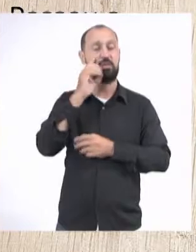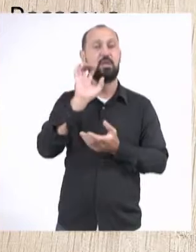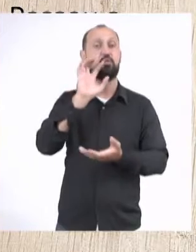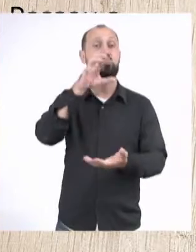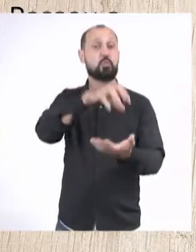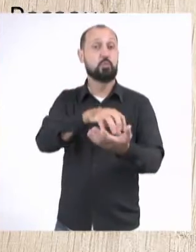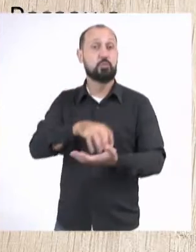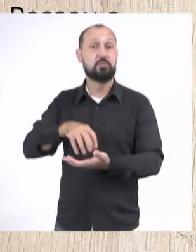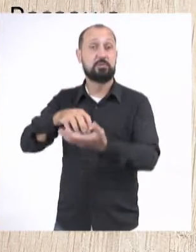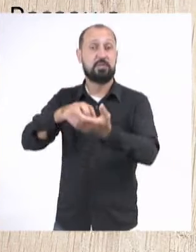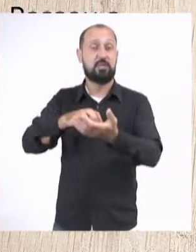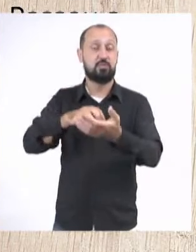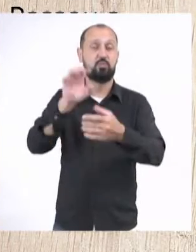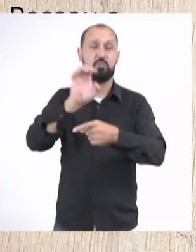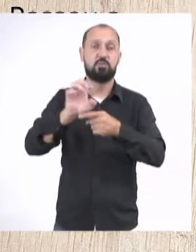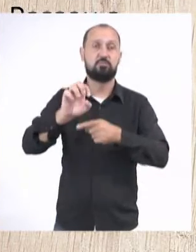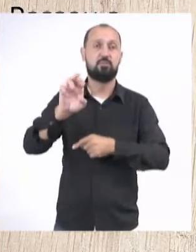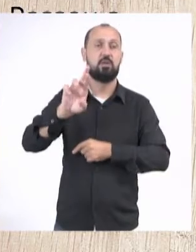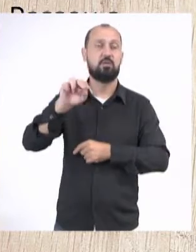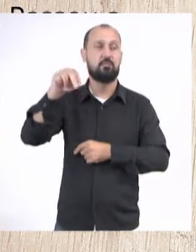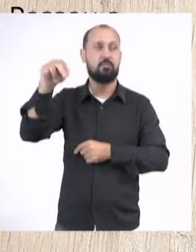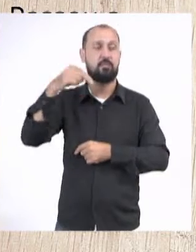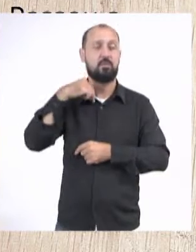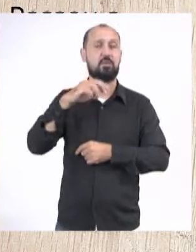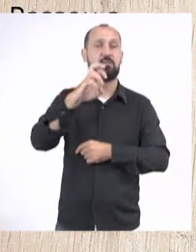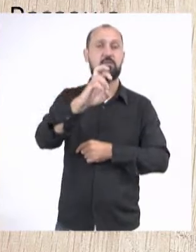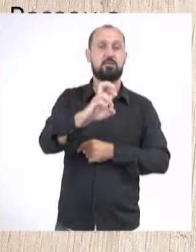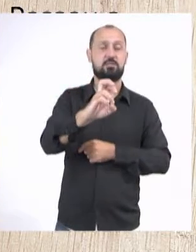estado do Rio Grande do Norte, distribuídos em